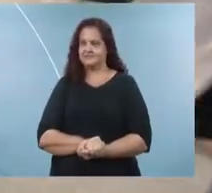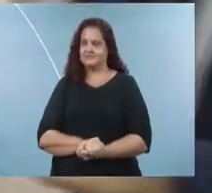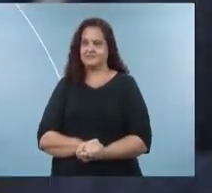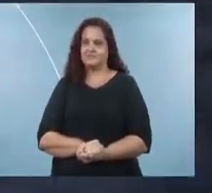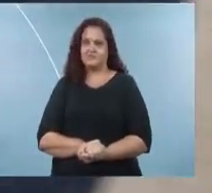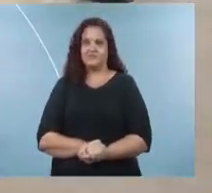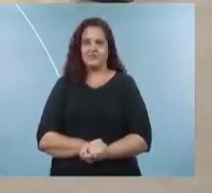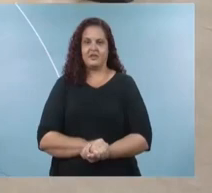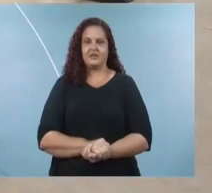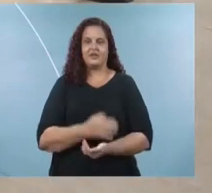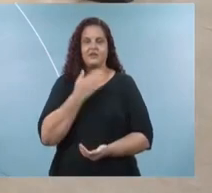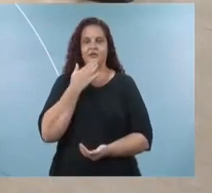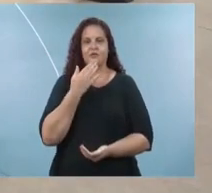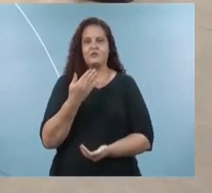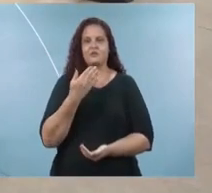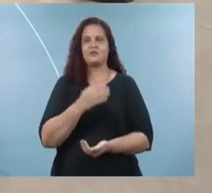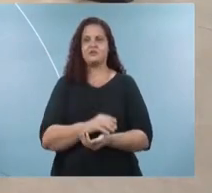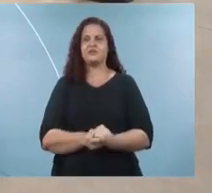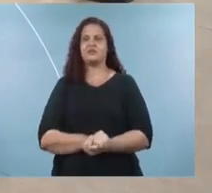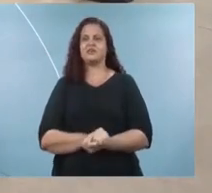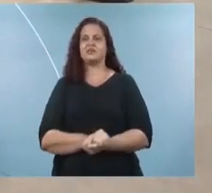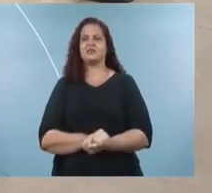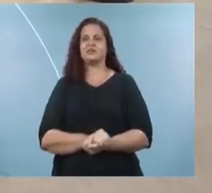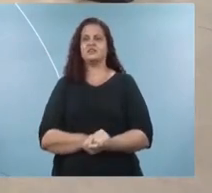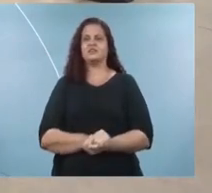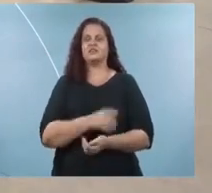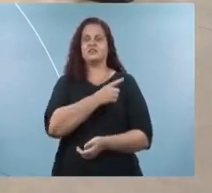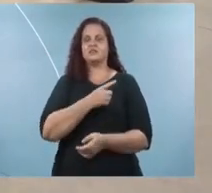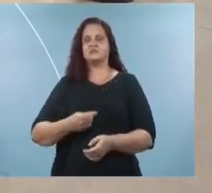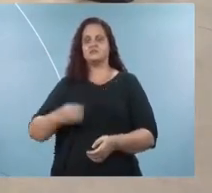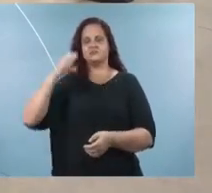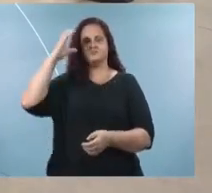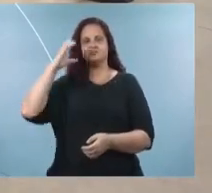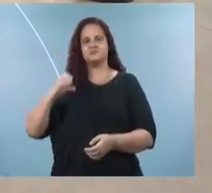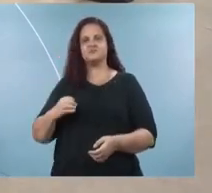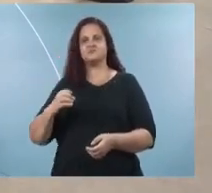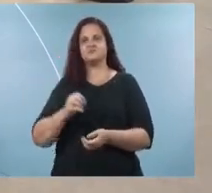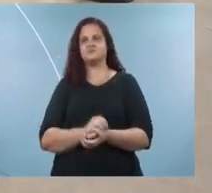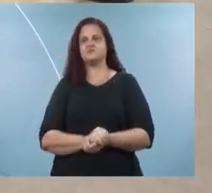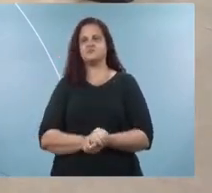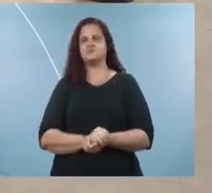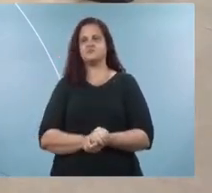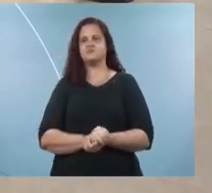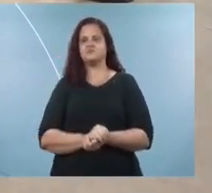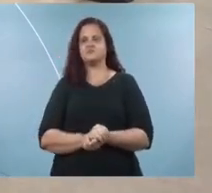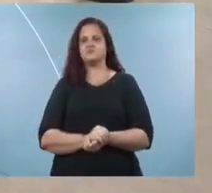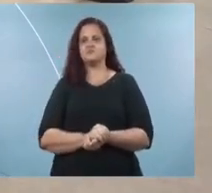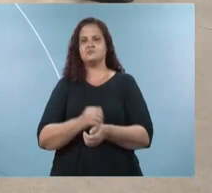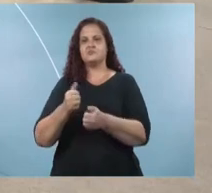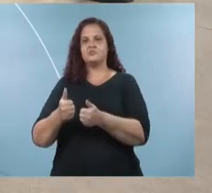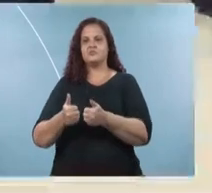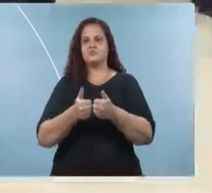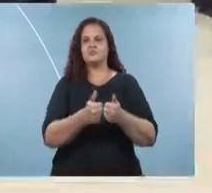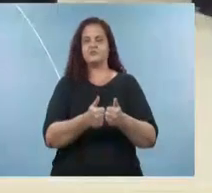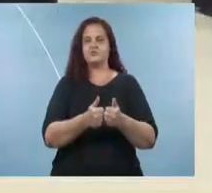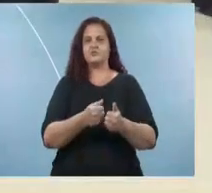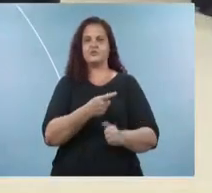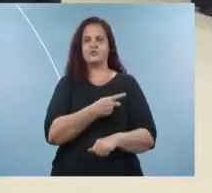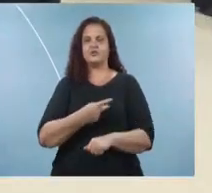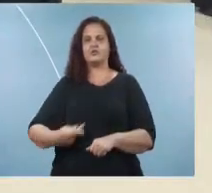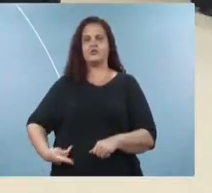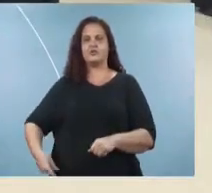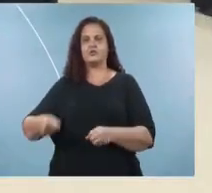Convido agora a deputada Cristiane Dantas, e na companhia do seu vereador de Jardim de